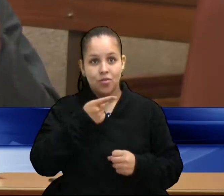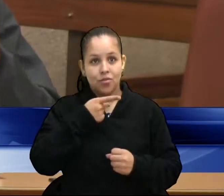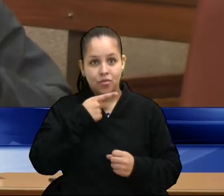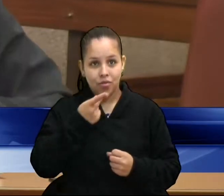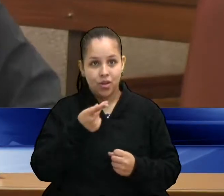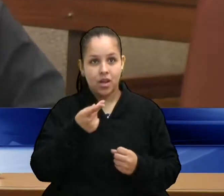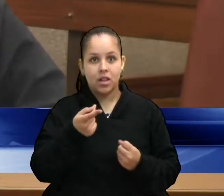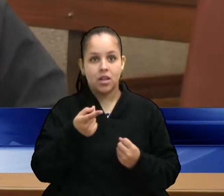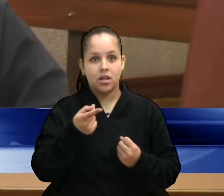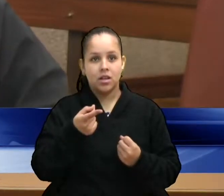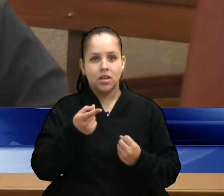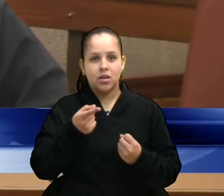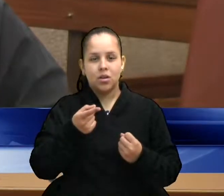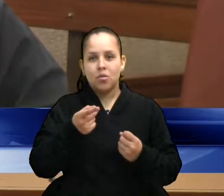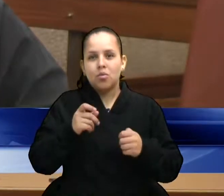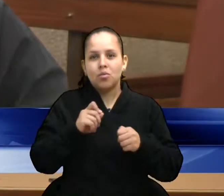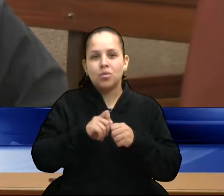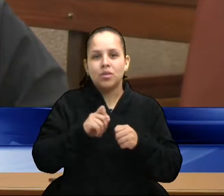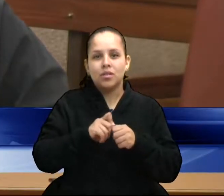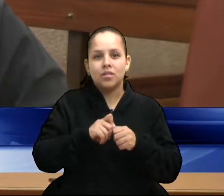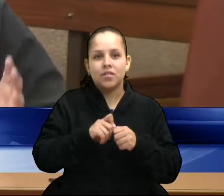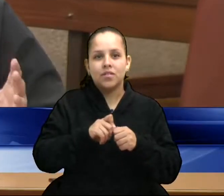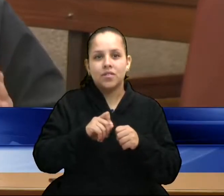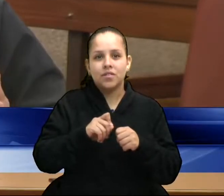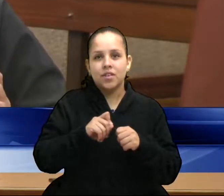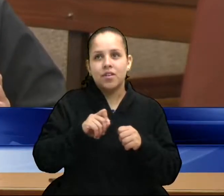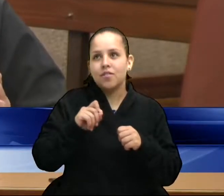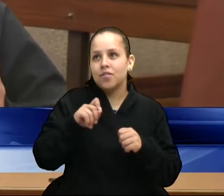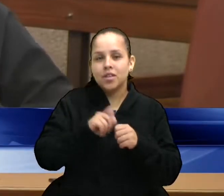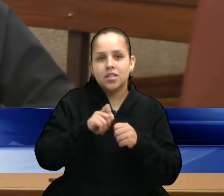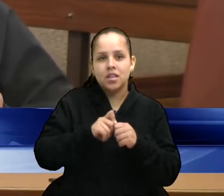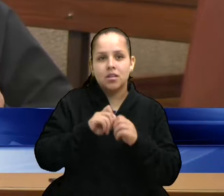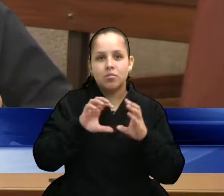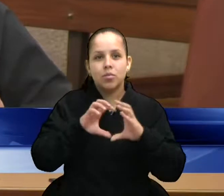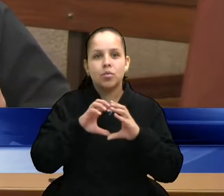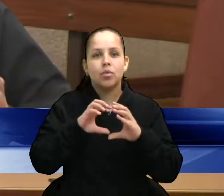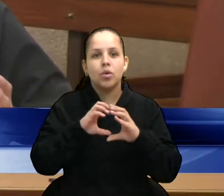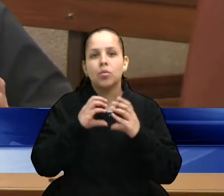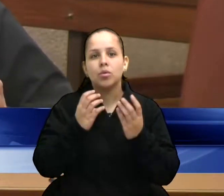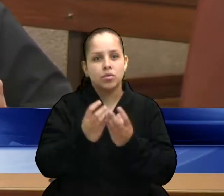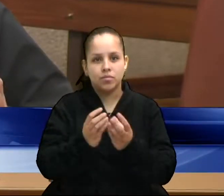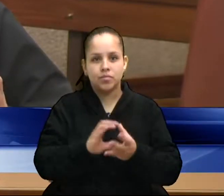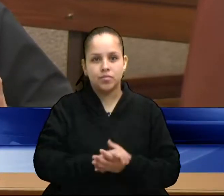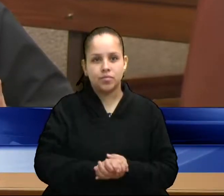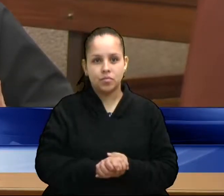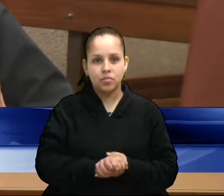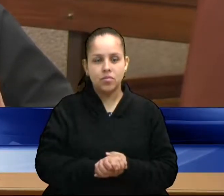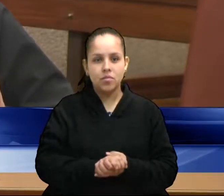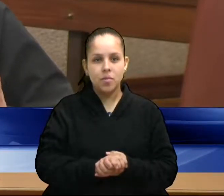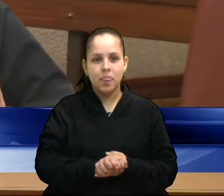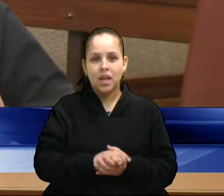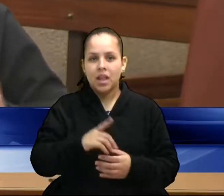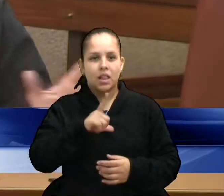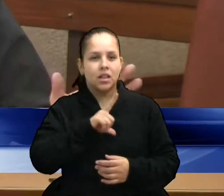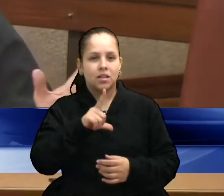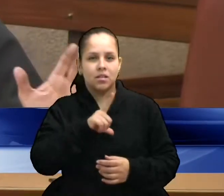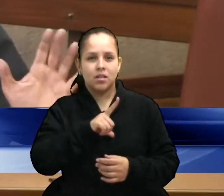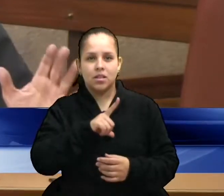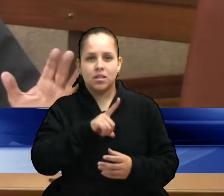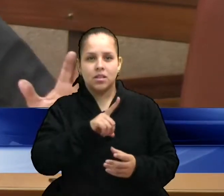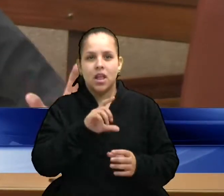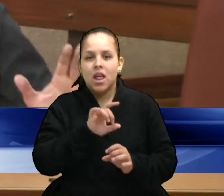atingem diretamente a população. Então, assim, eu sempre gosto, a certidão amarelada traz umas vantagens para a gente, né? Não é